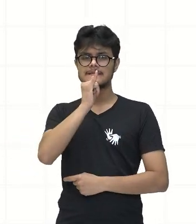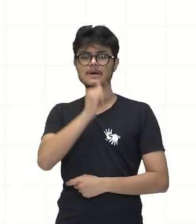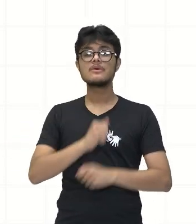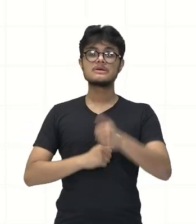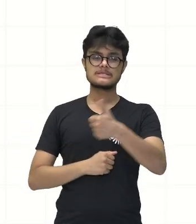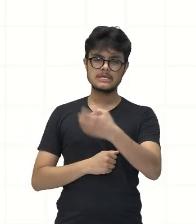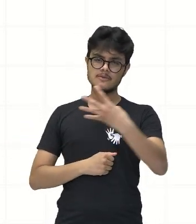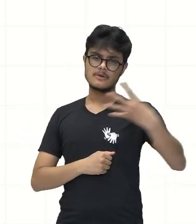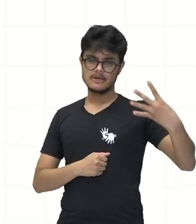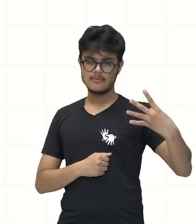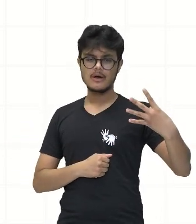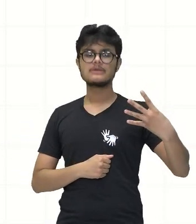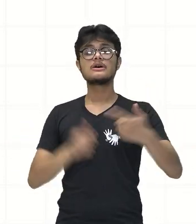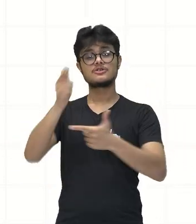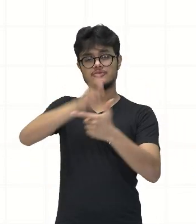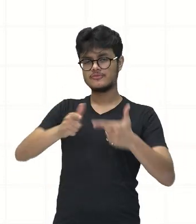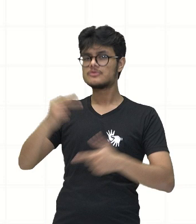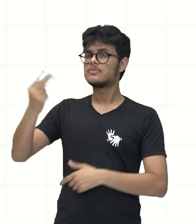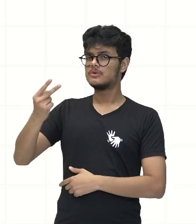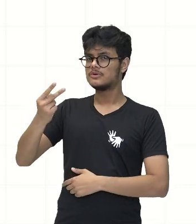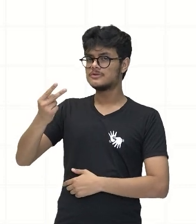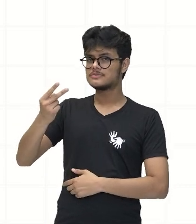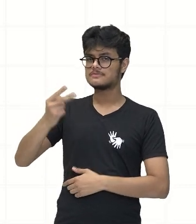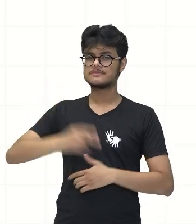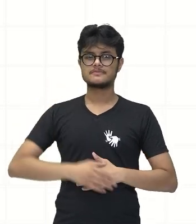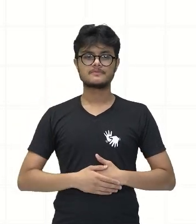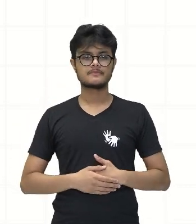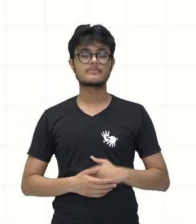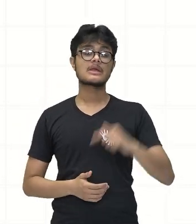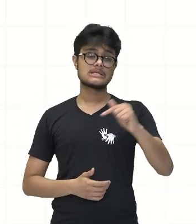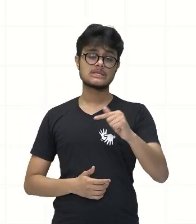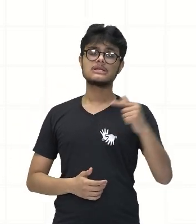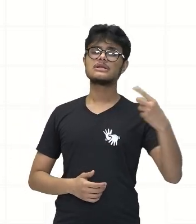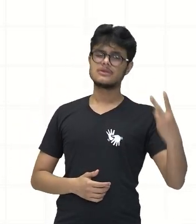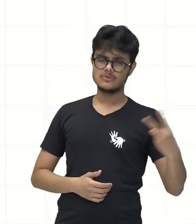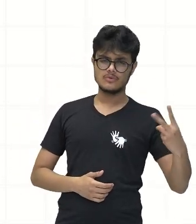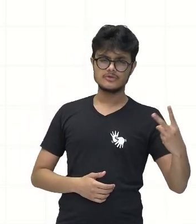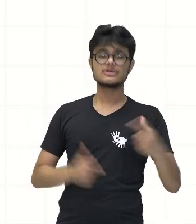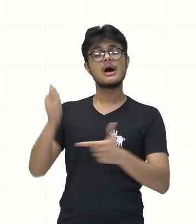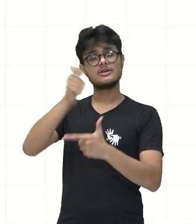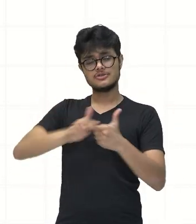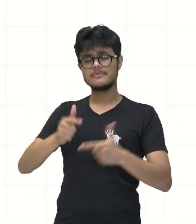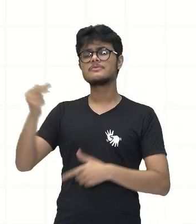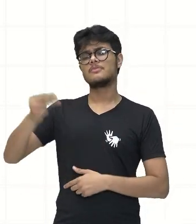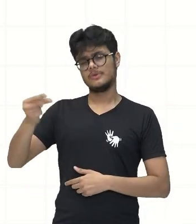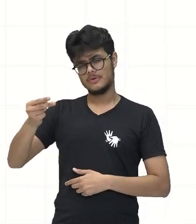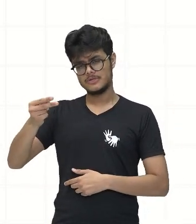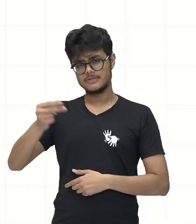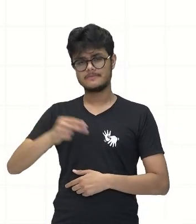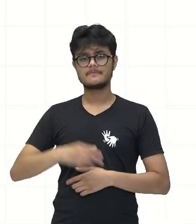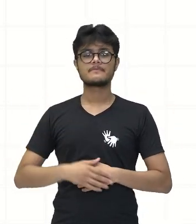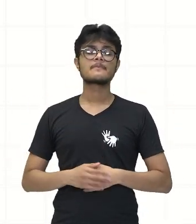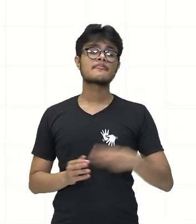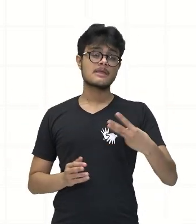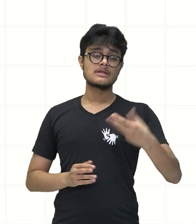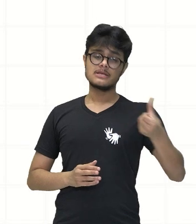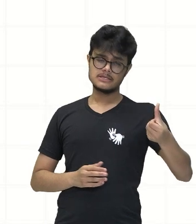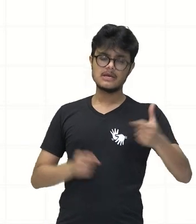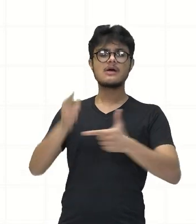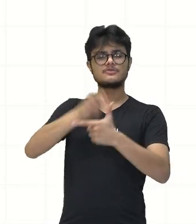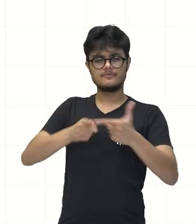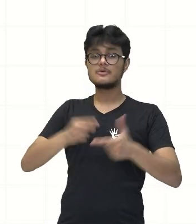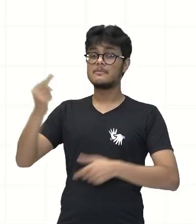144 eu vou pegar e vou dividir por 2, que dá quanto? 72. Posso dividir novamente por 2,